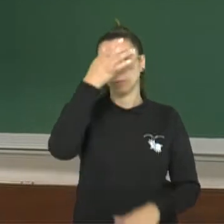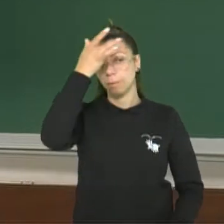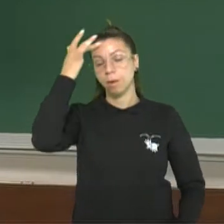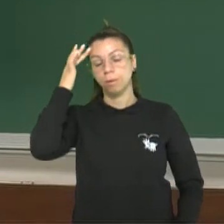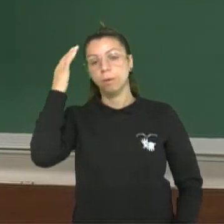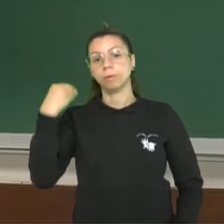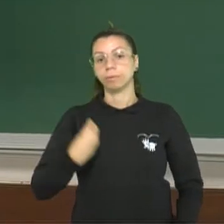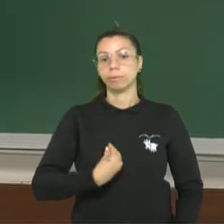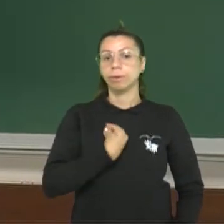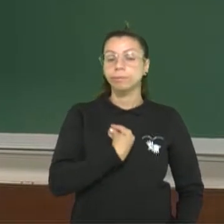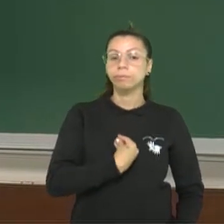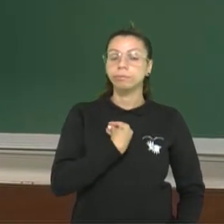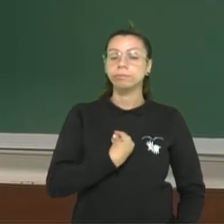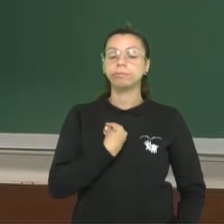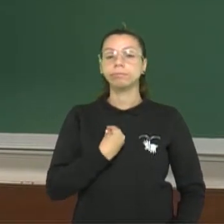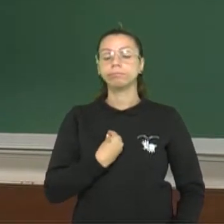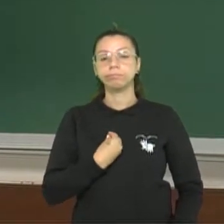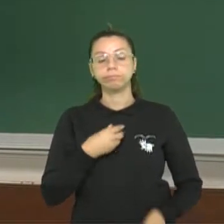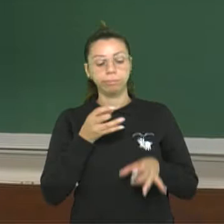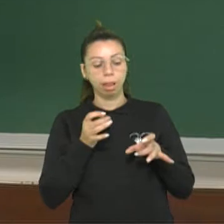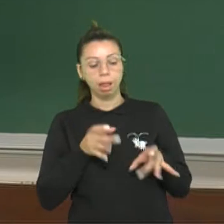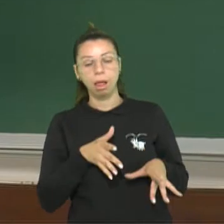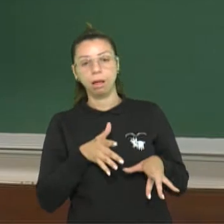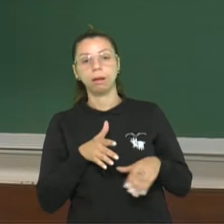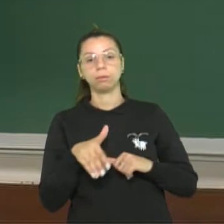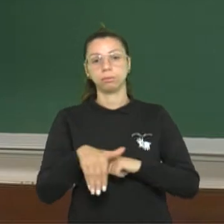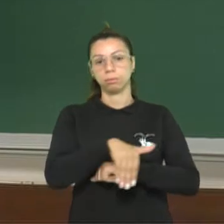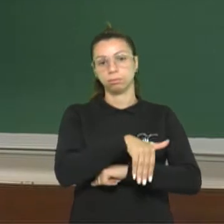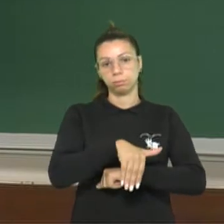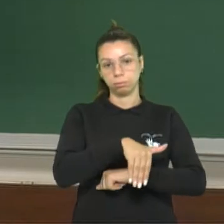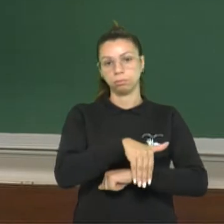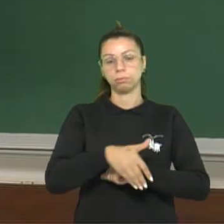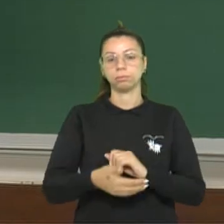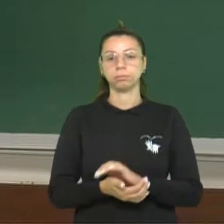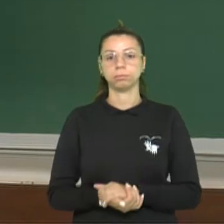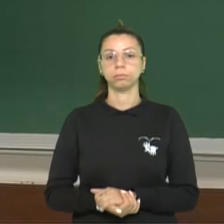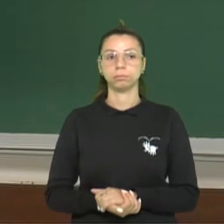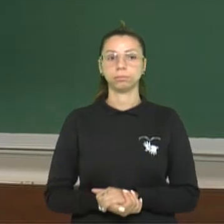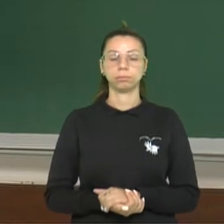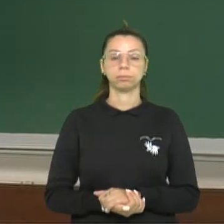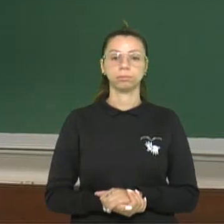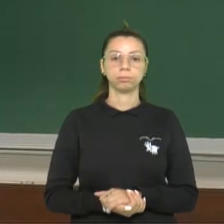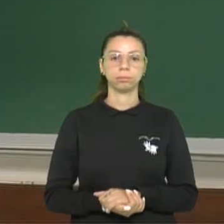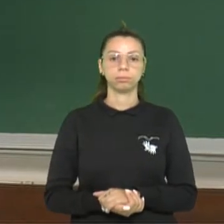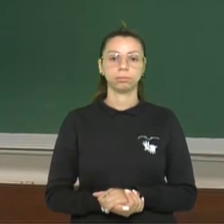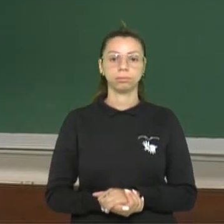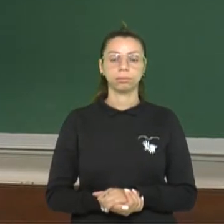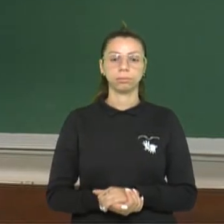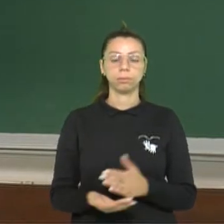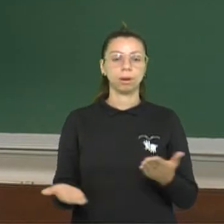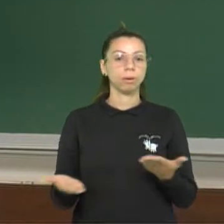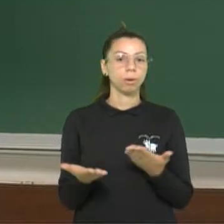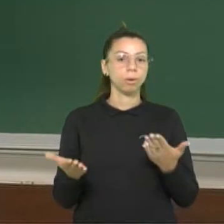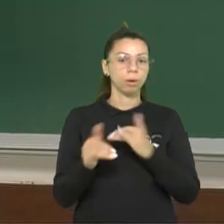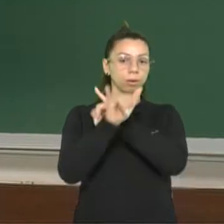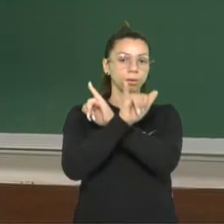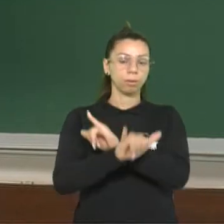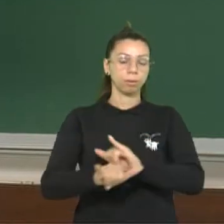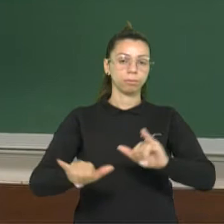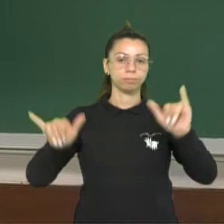está vivendo ali abandonada nas ruas. Bien? Agora nós vamos ver uma campanha